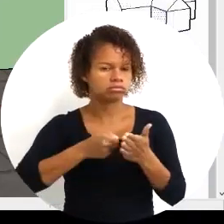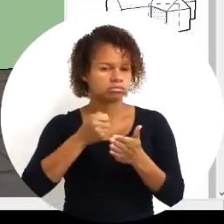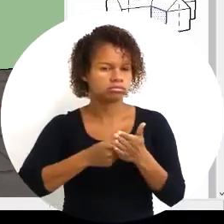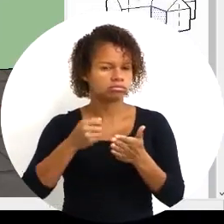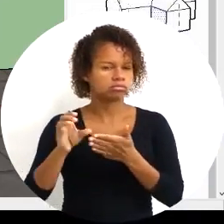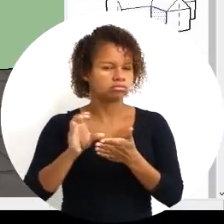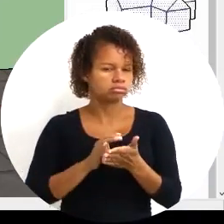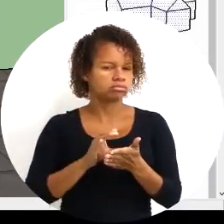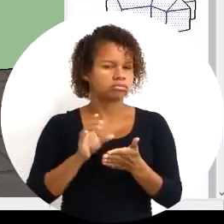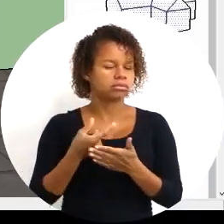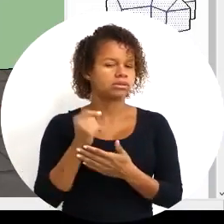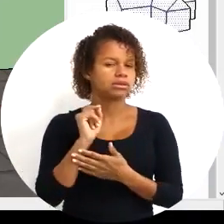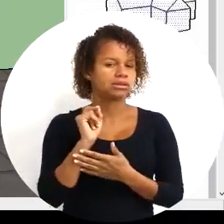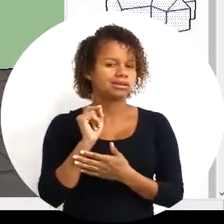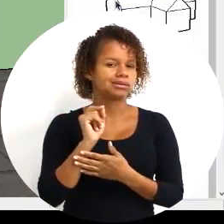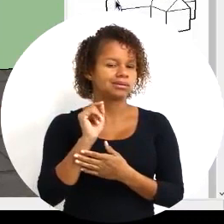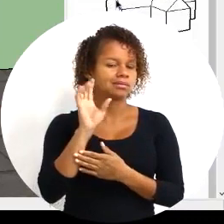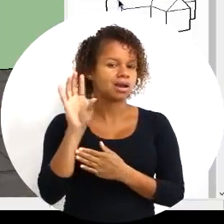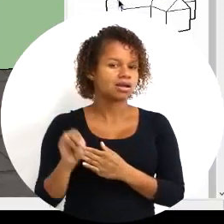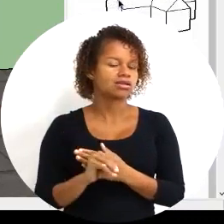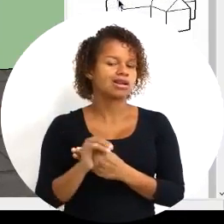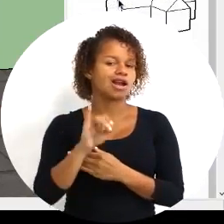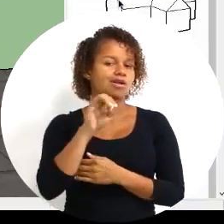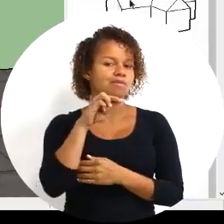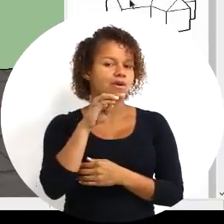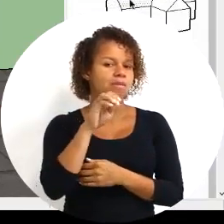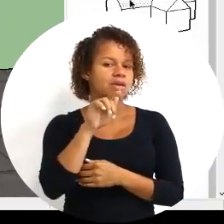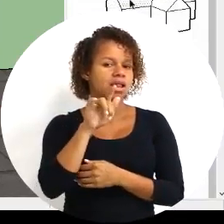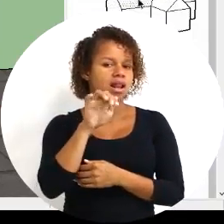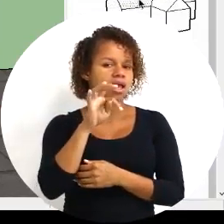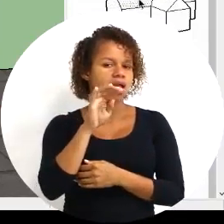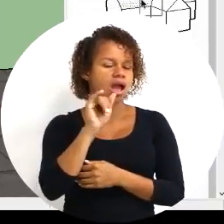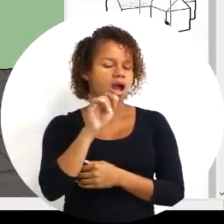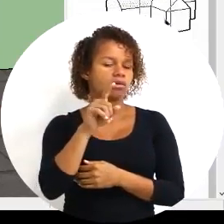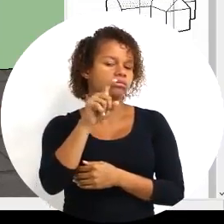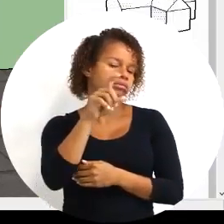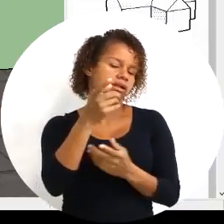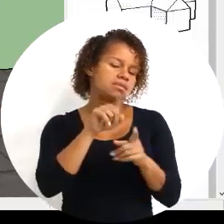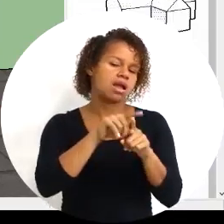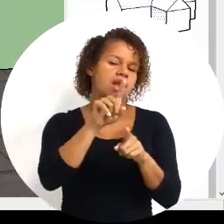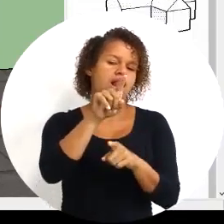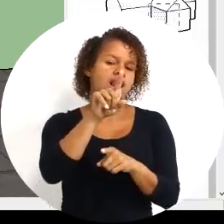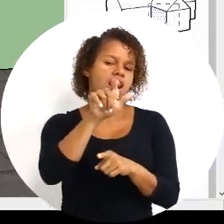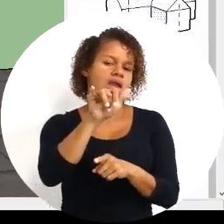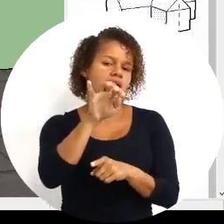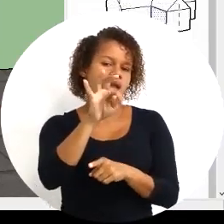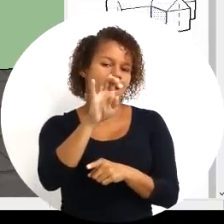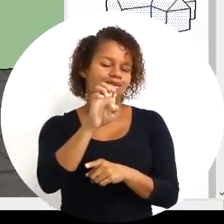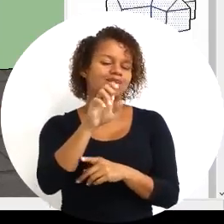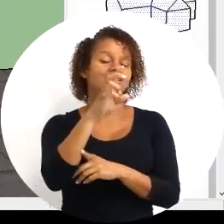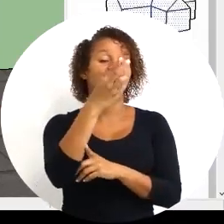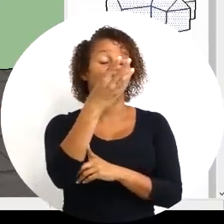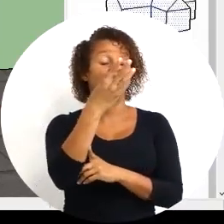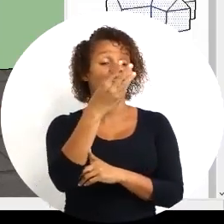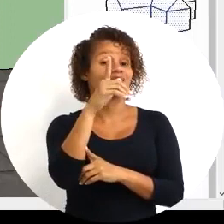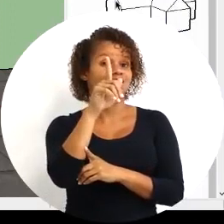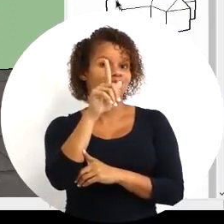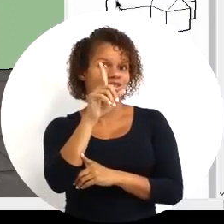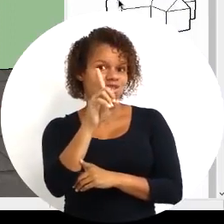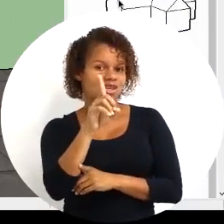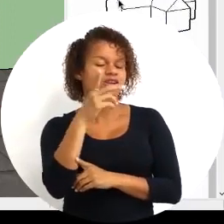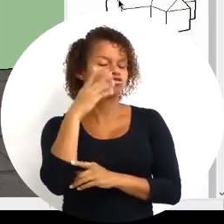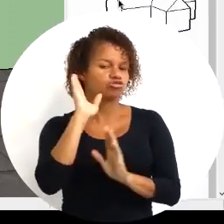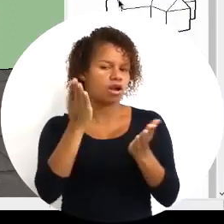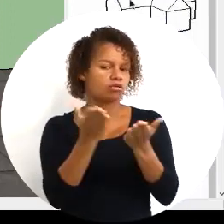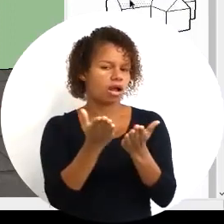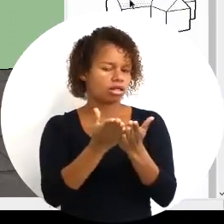nós vamos explorar o recurso de baixar mobiliário, ou seja, layout, a partir do 3D Warehouse,